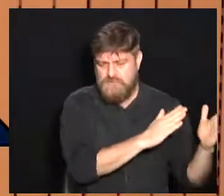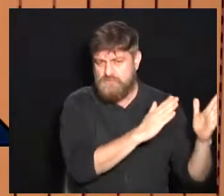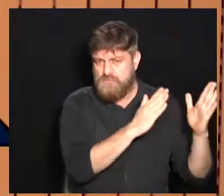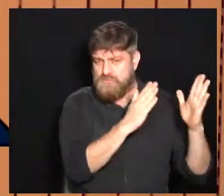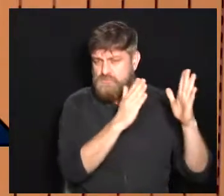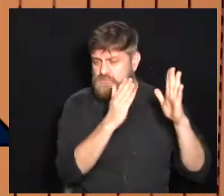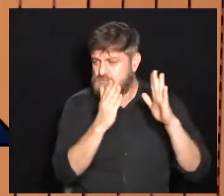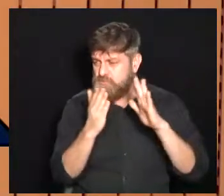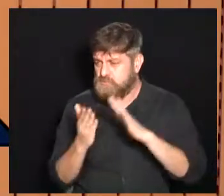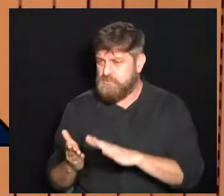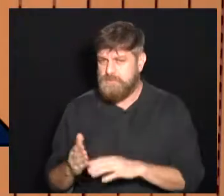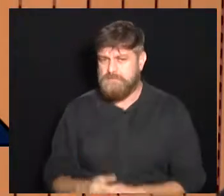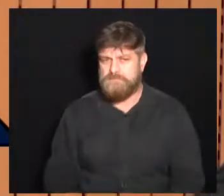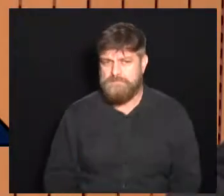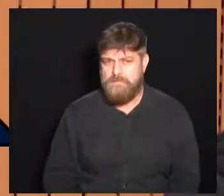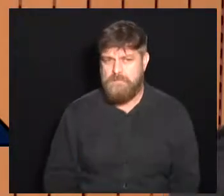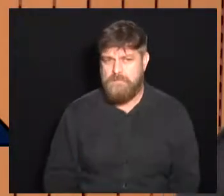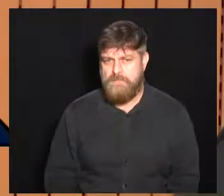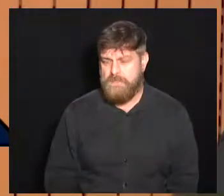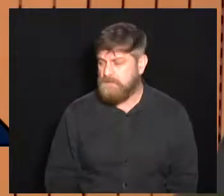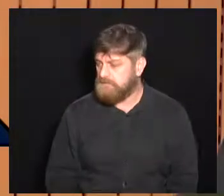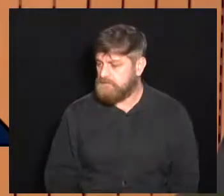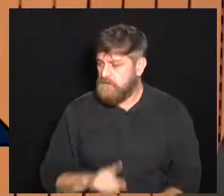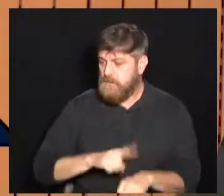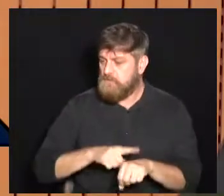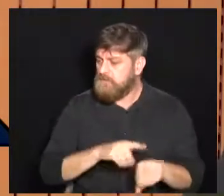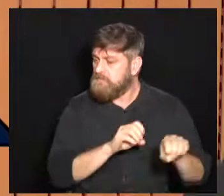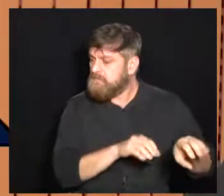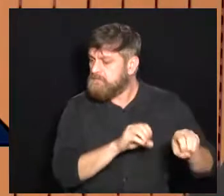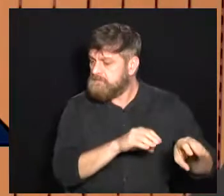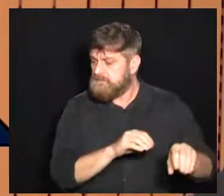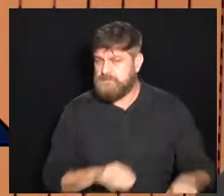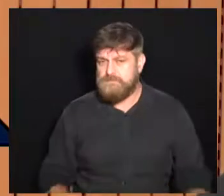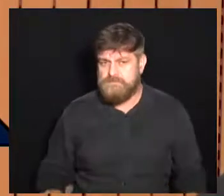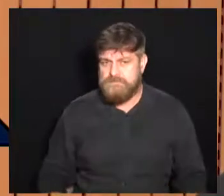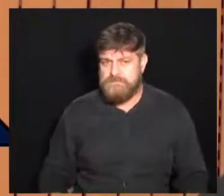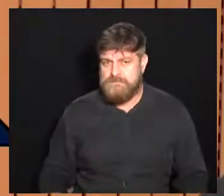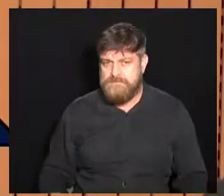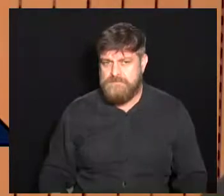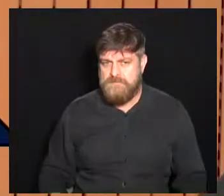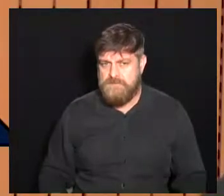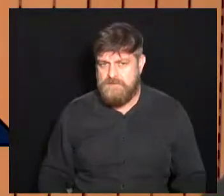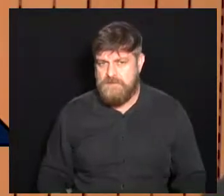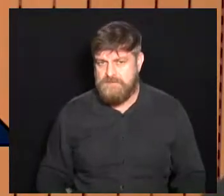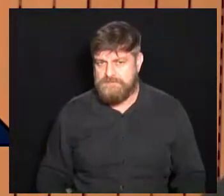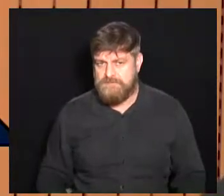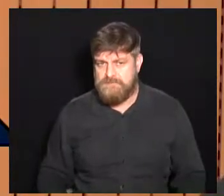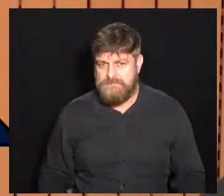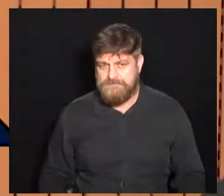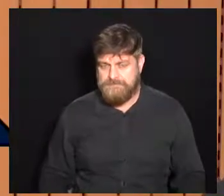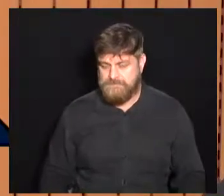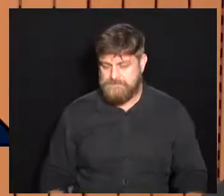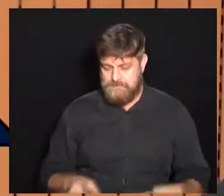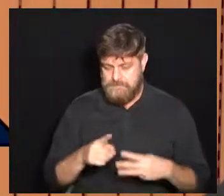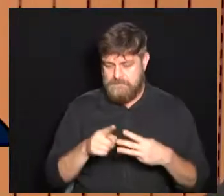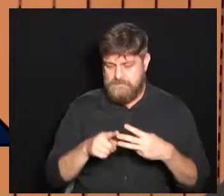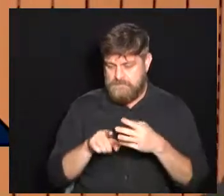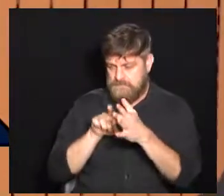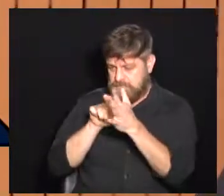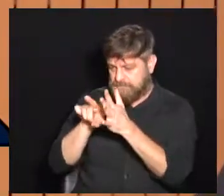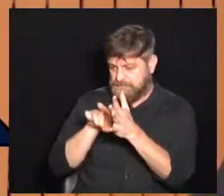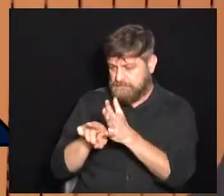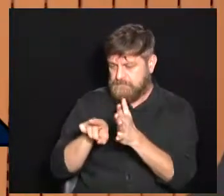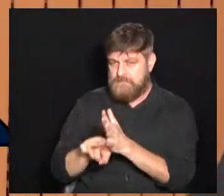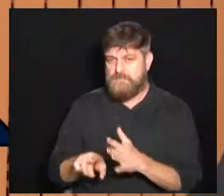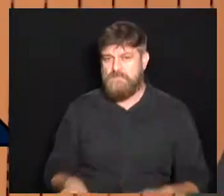o processo escolar, né? Não no recesso, durante o processo escolar. Então, essas são as